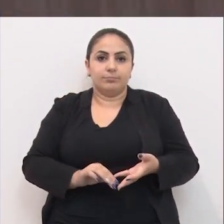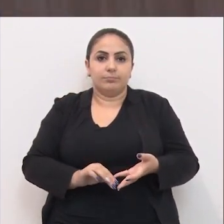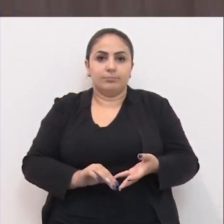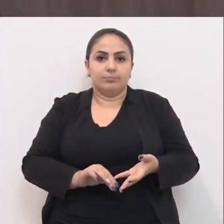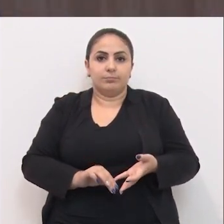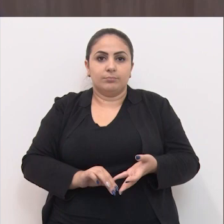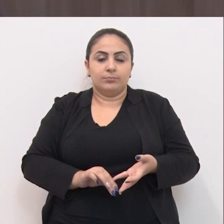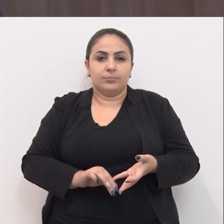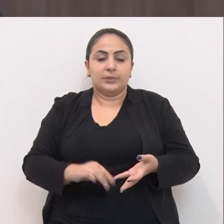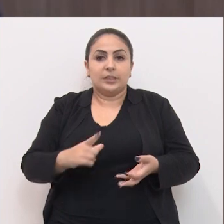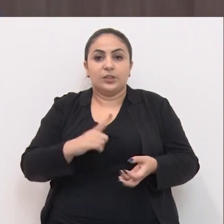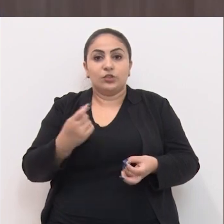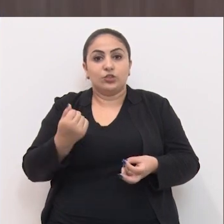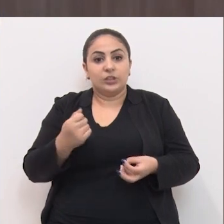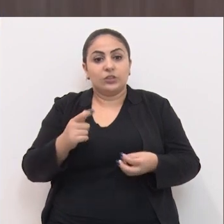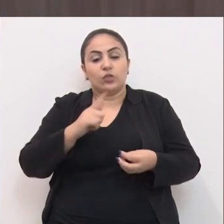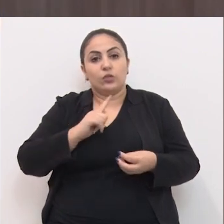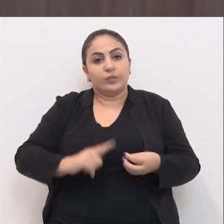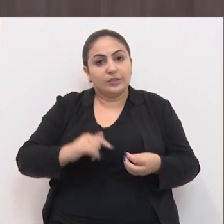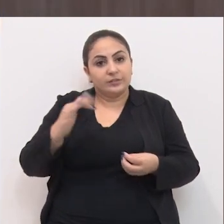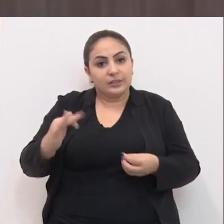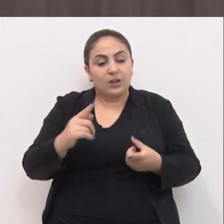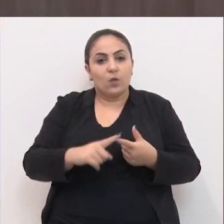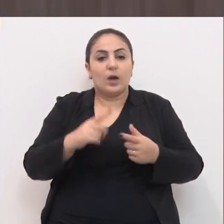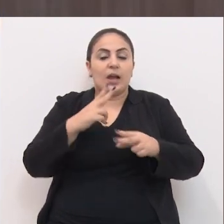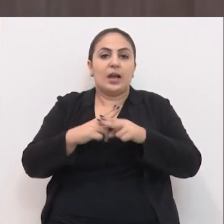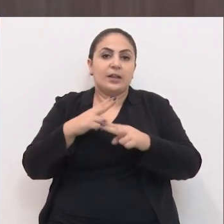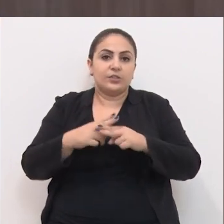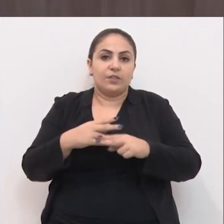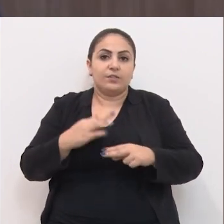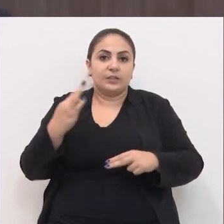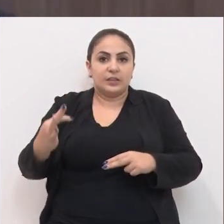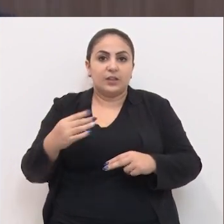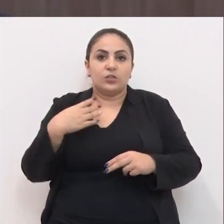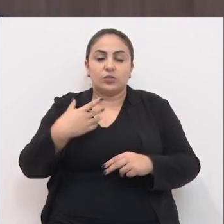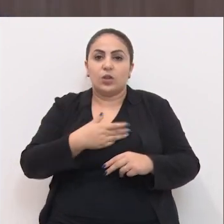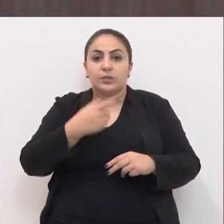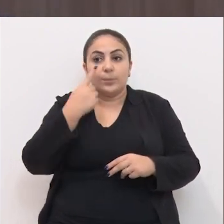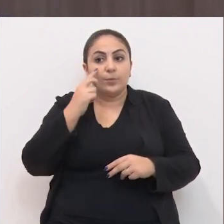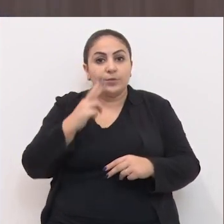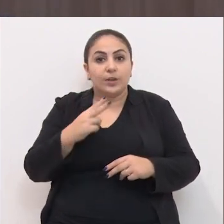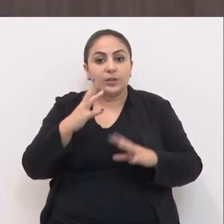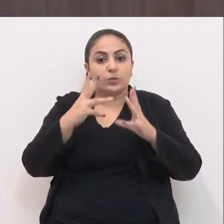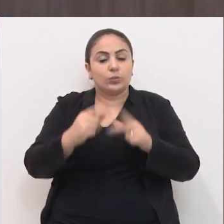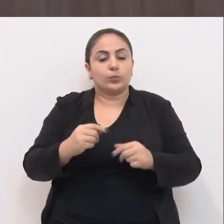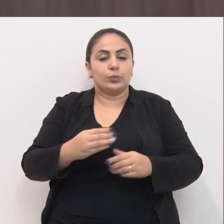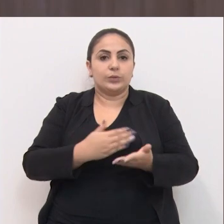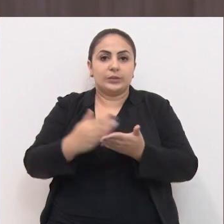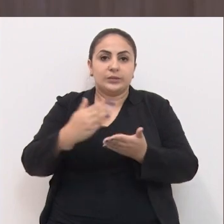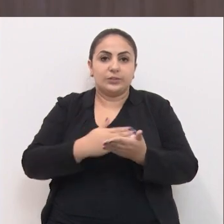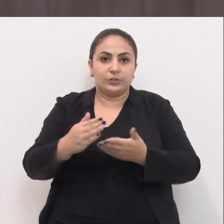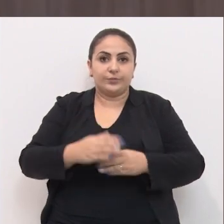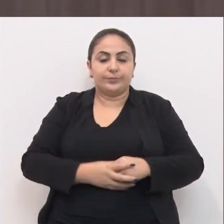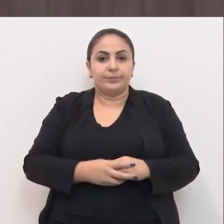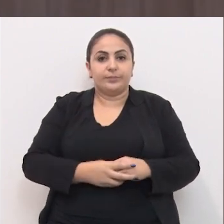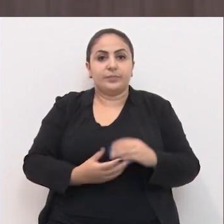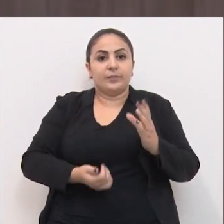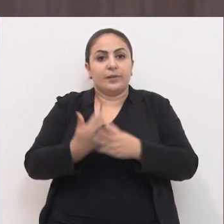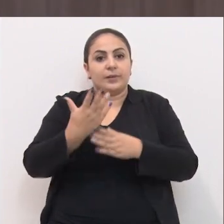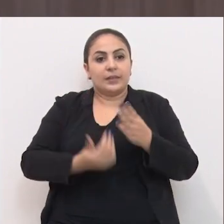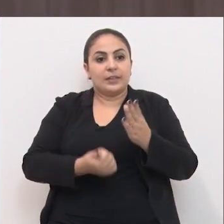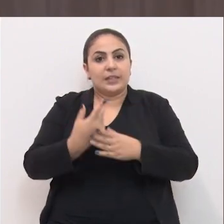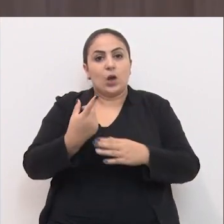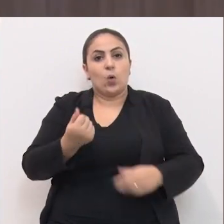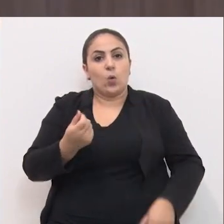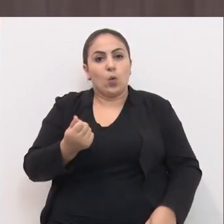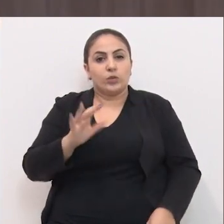pagando aluguel e outras não têm nem onde morar, né? Esse tipo de famílias, que